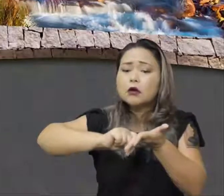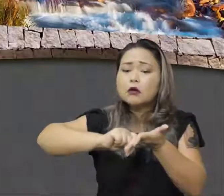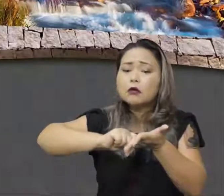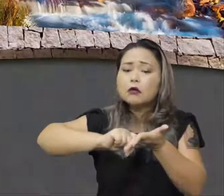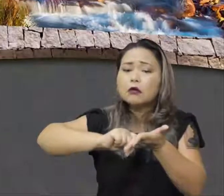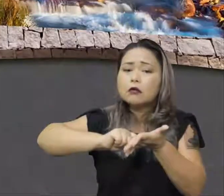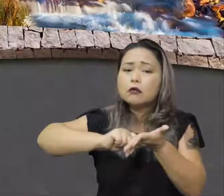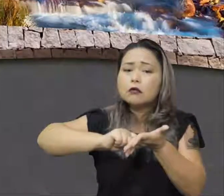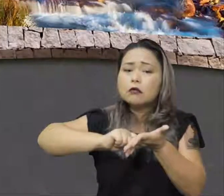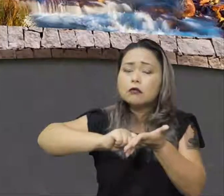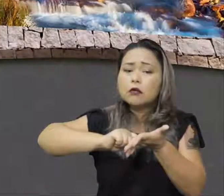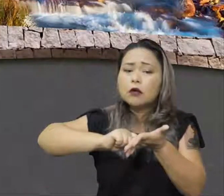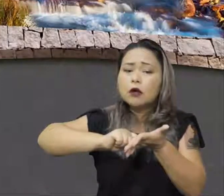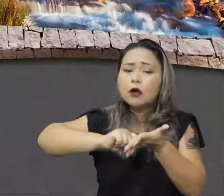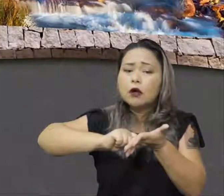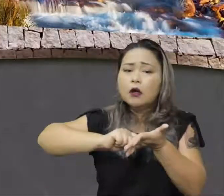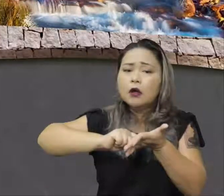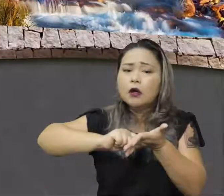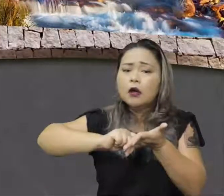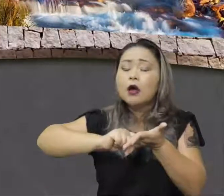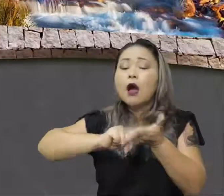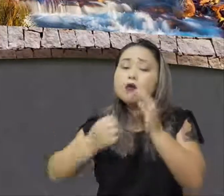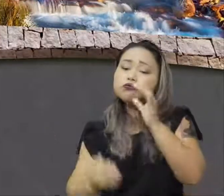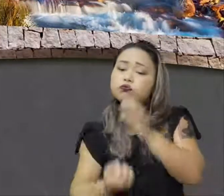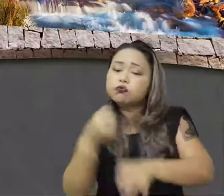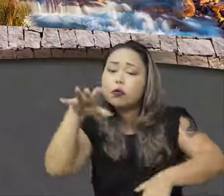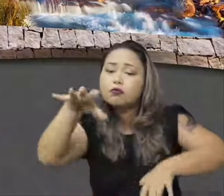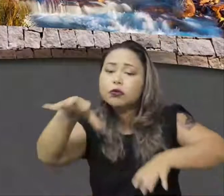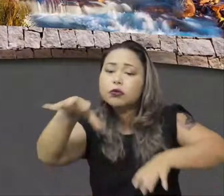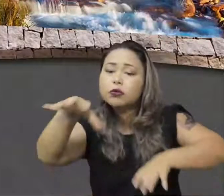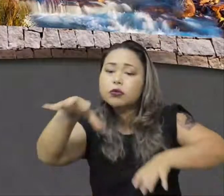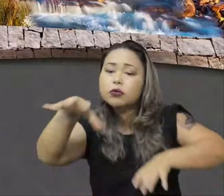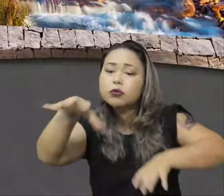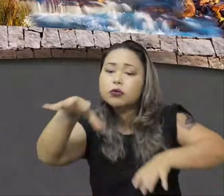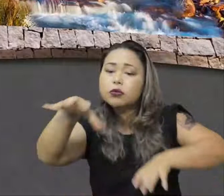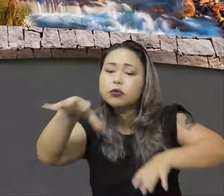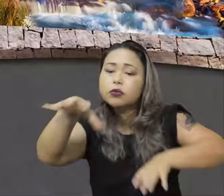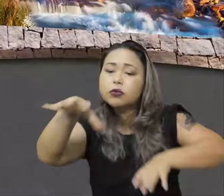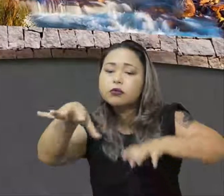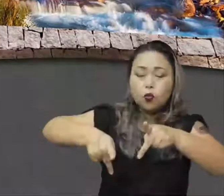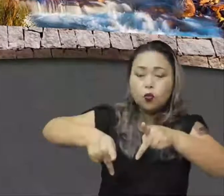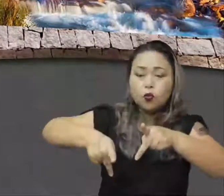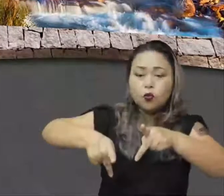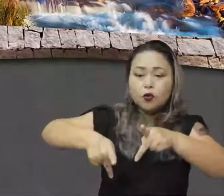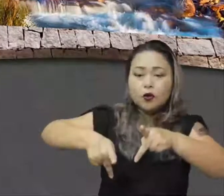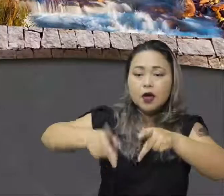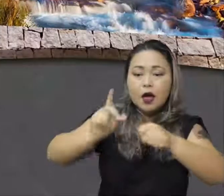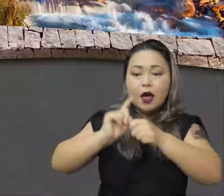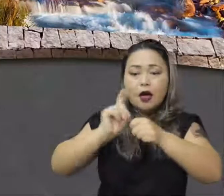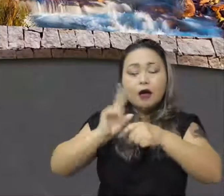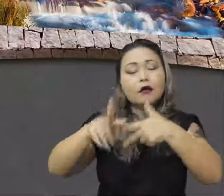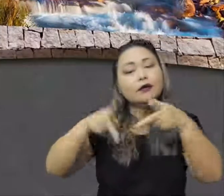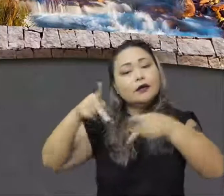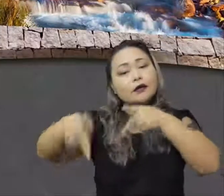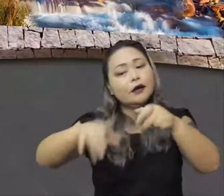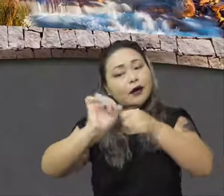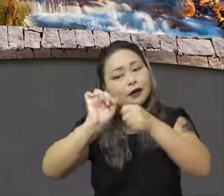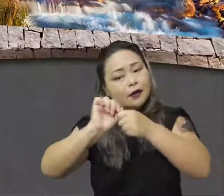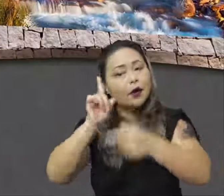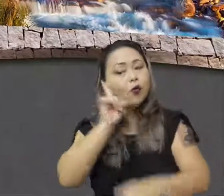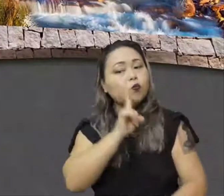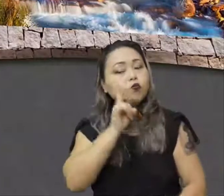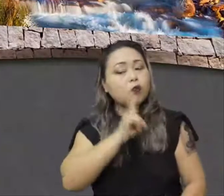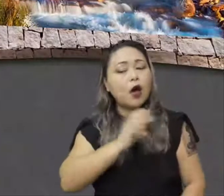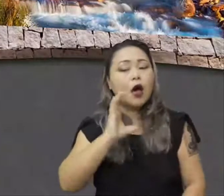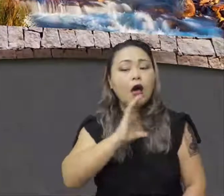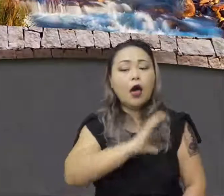civilizações, quase que a palavra não sai, E ele diz que a civilização dos Estados Unidos e do